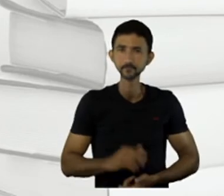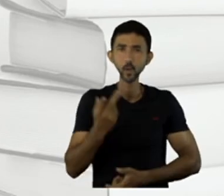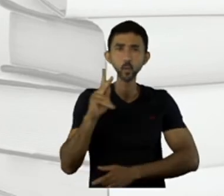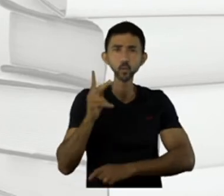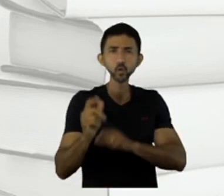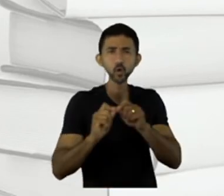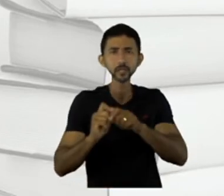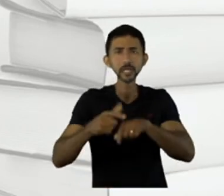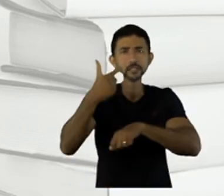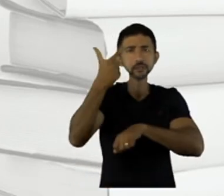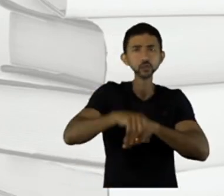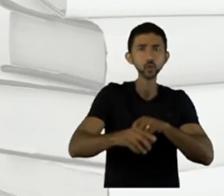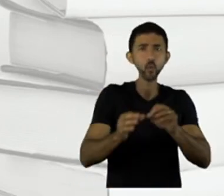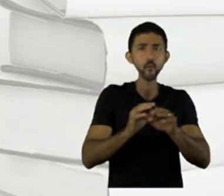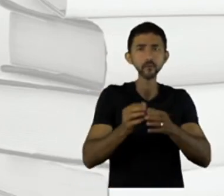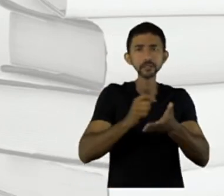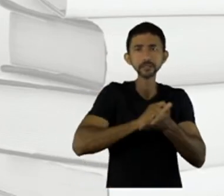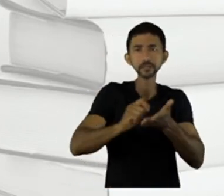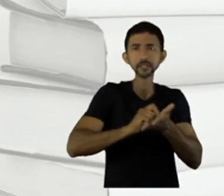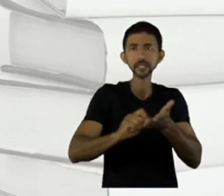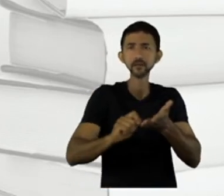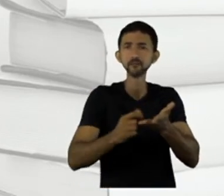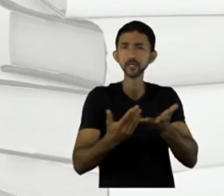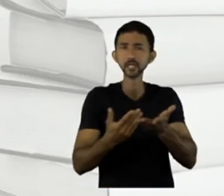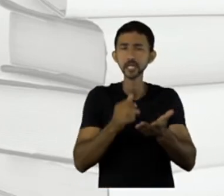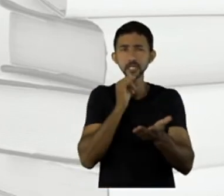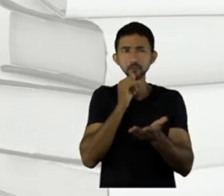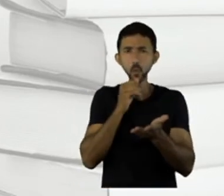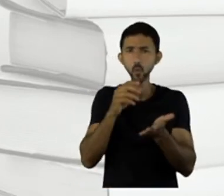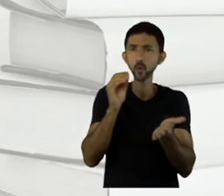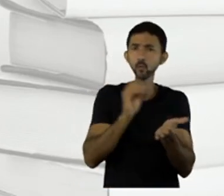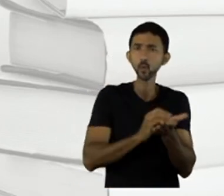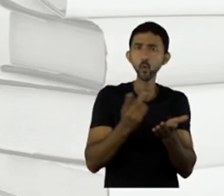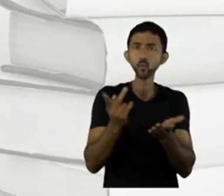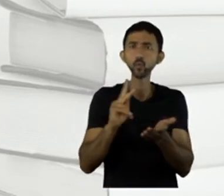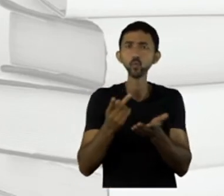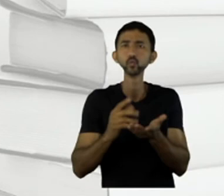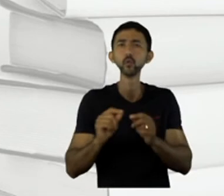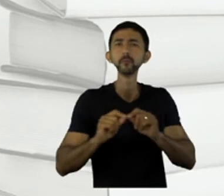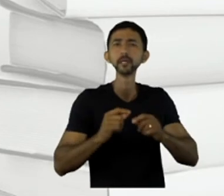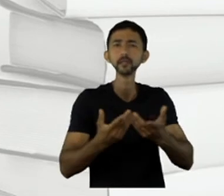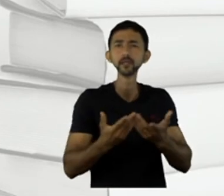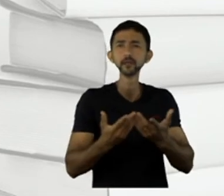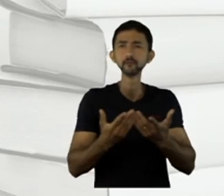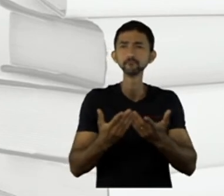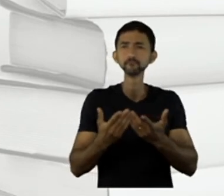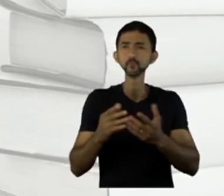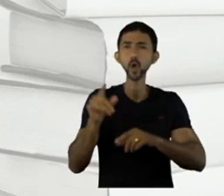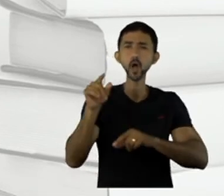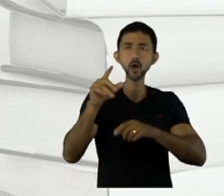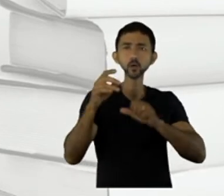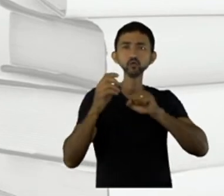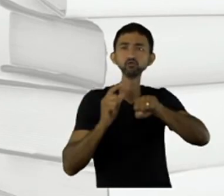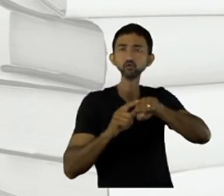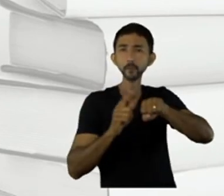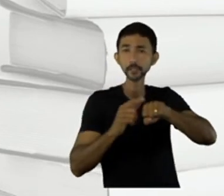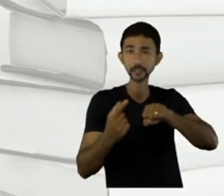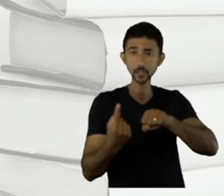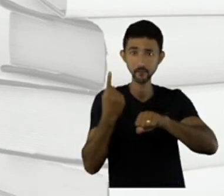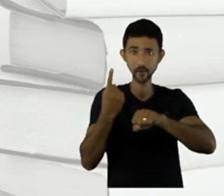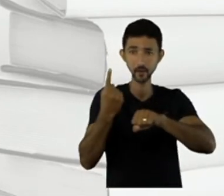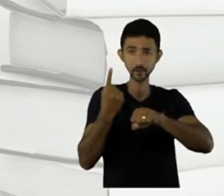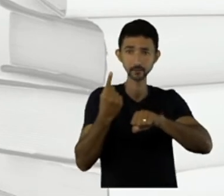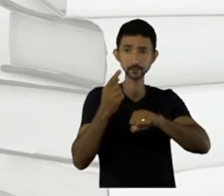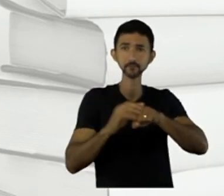reescrever esta frase, e se eu não quiser repetir o nome dos meninos, quais desses substantivos que estão